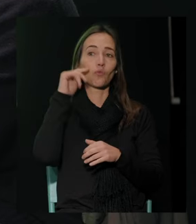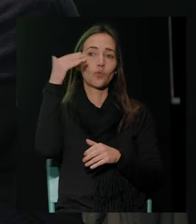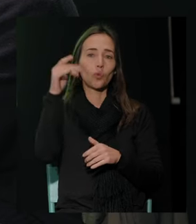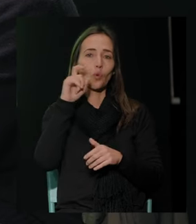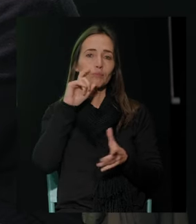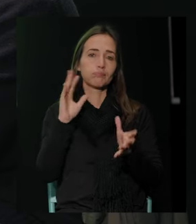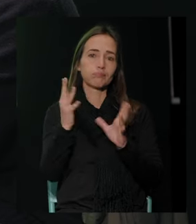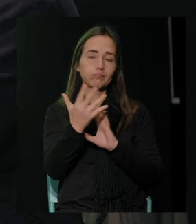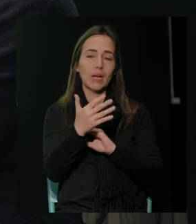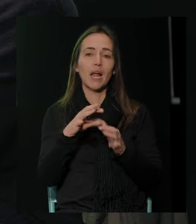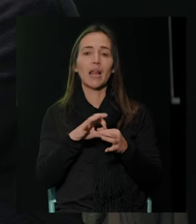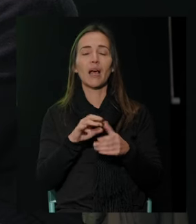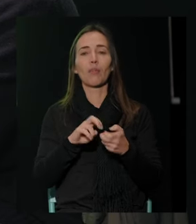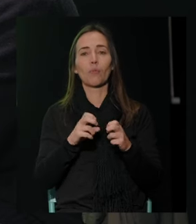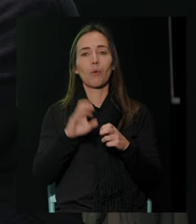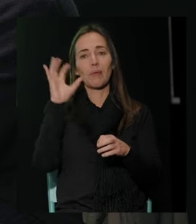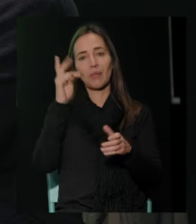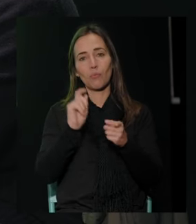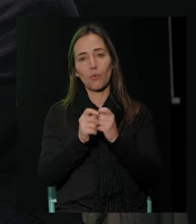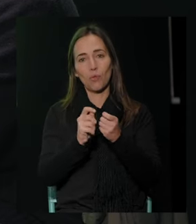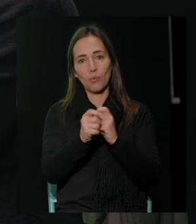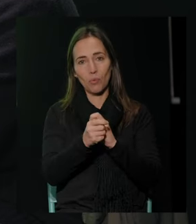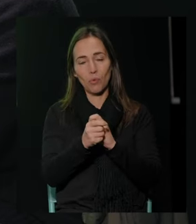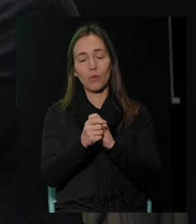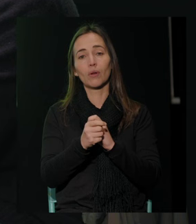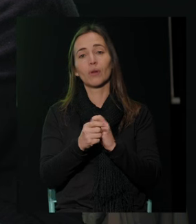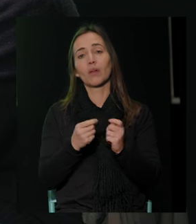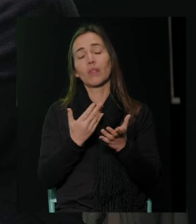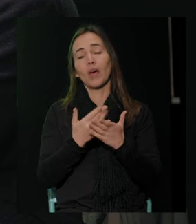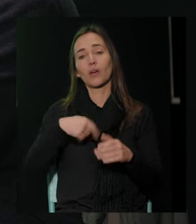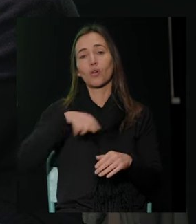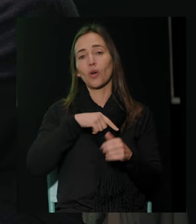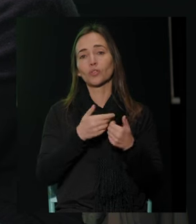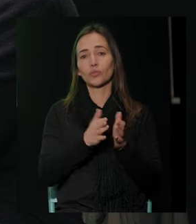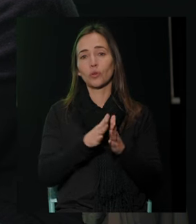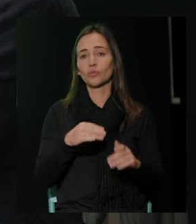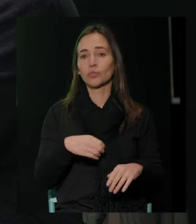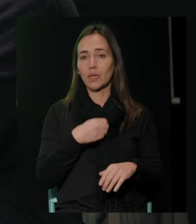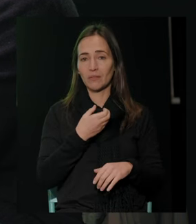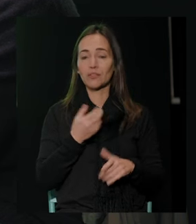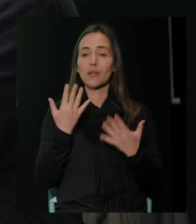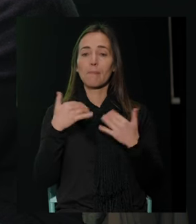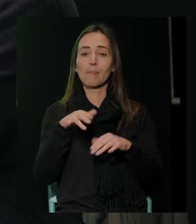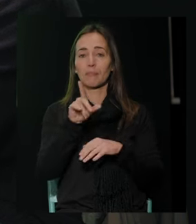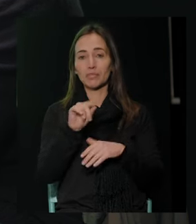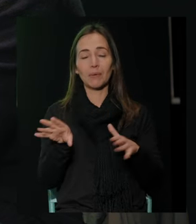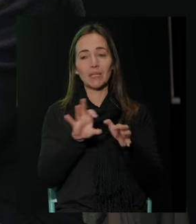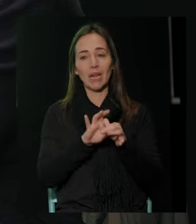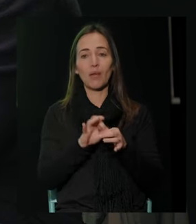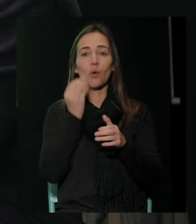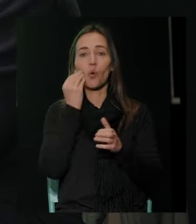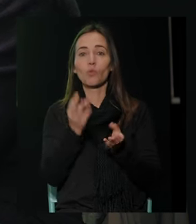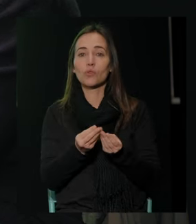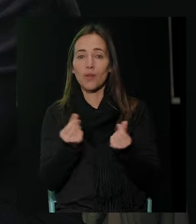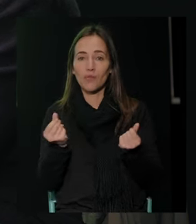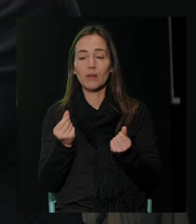sobre o problema das alterações climáticas, cujos efeitos são sentidos por todos, mas também debruça-se sobre as soluções que